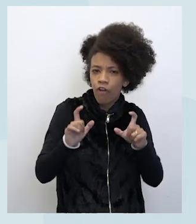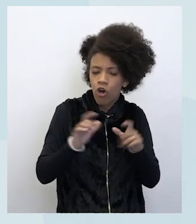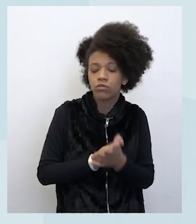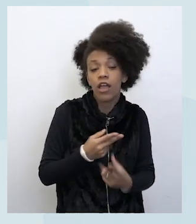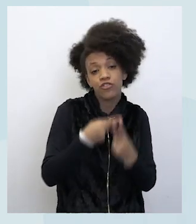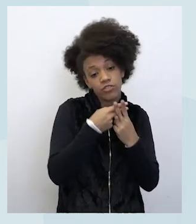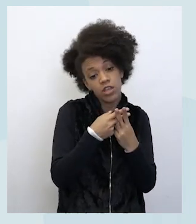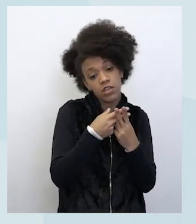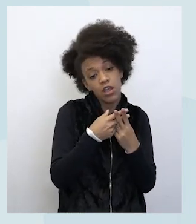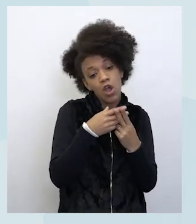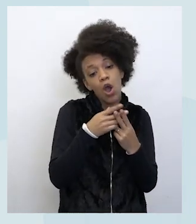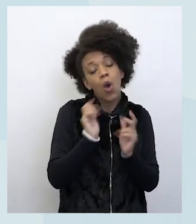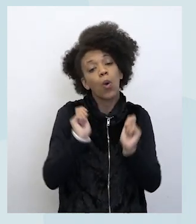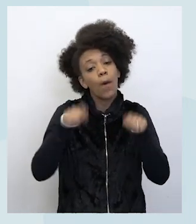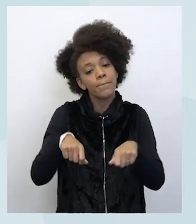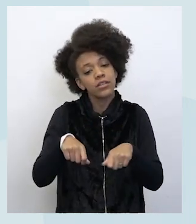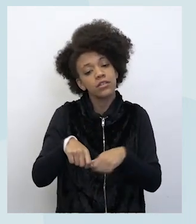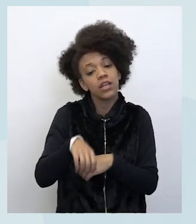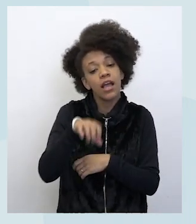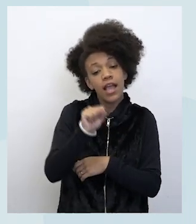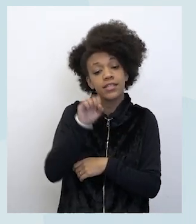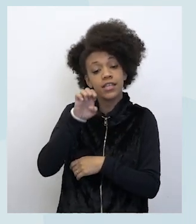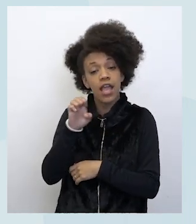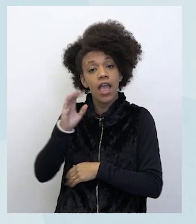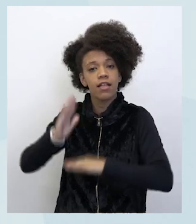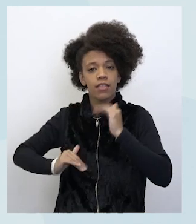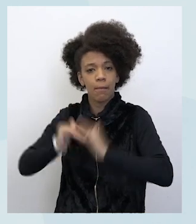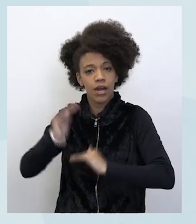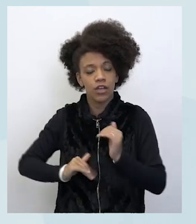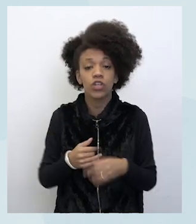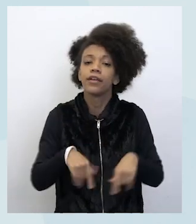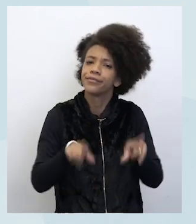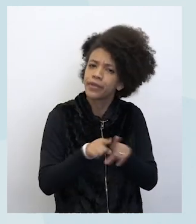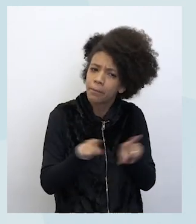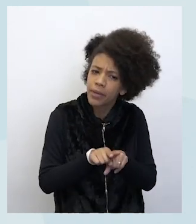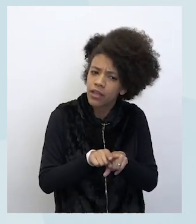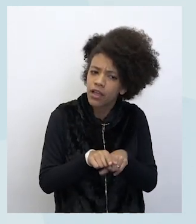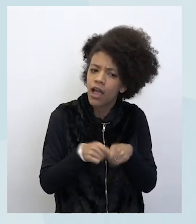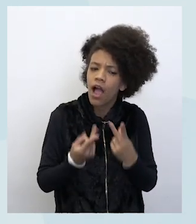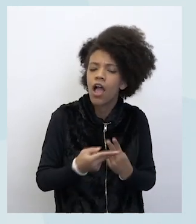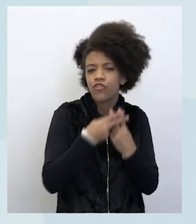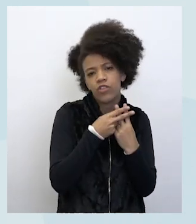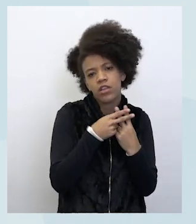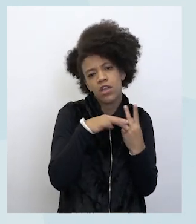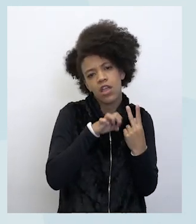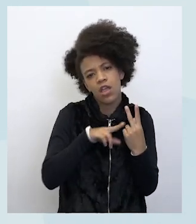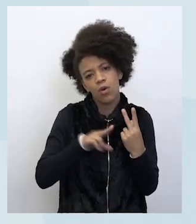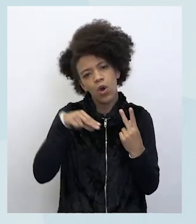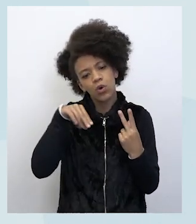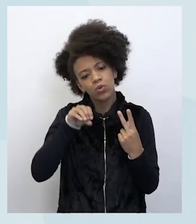hashtag Competência SE na Prática. E também a hashtag Eu